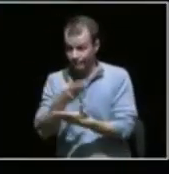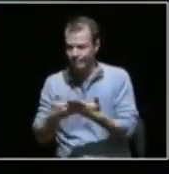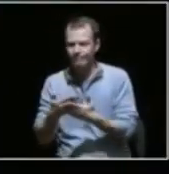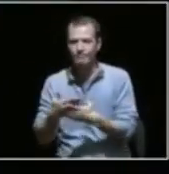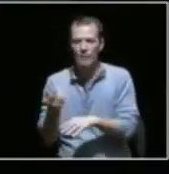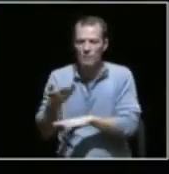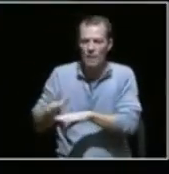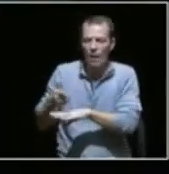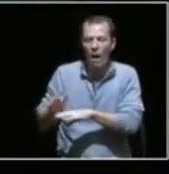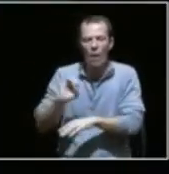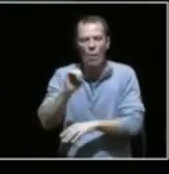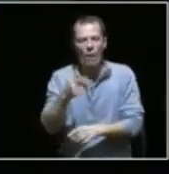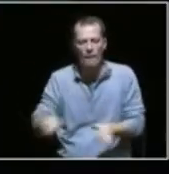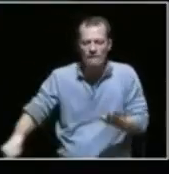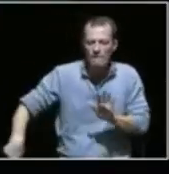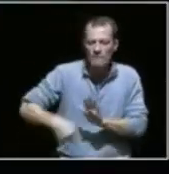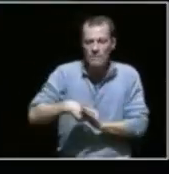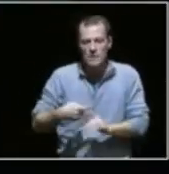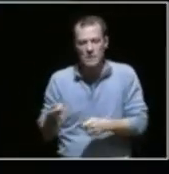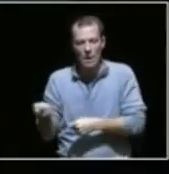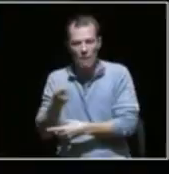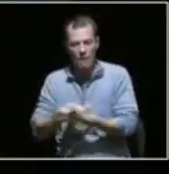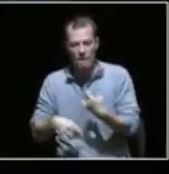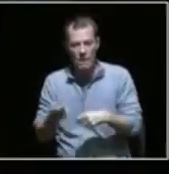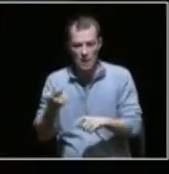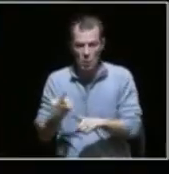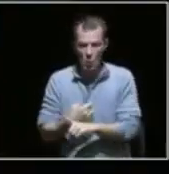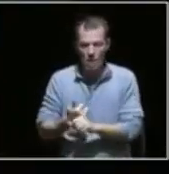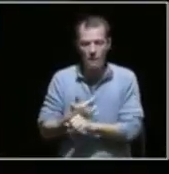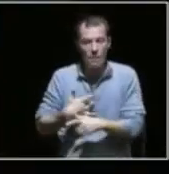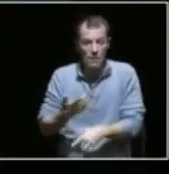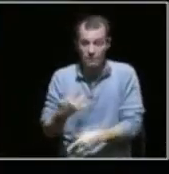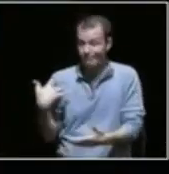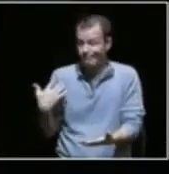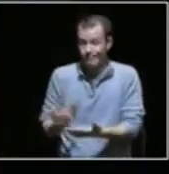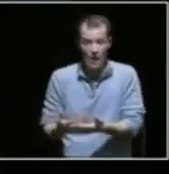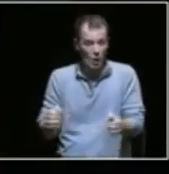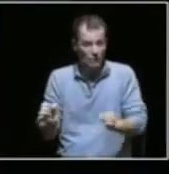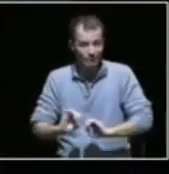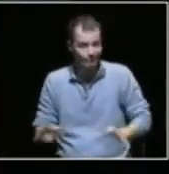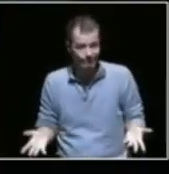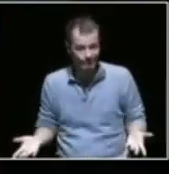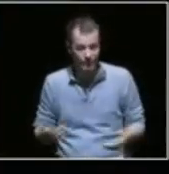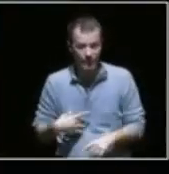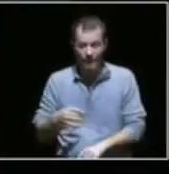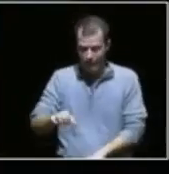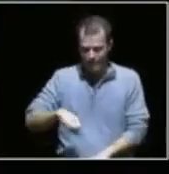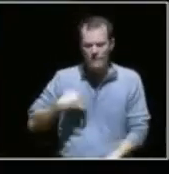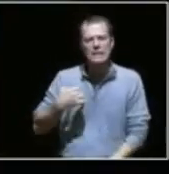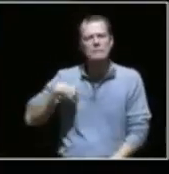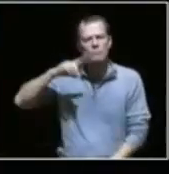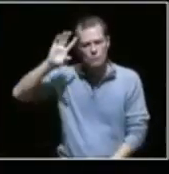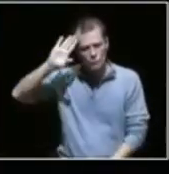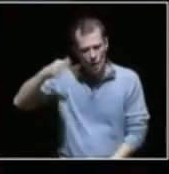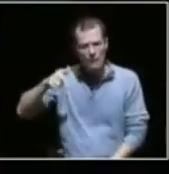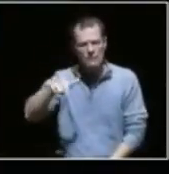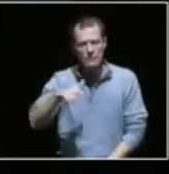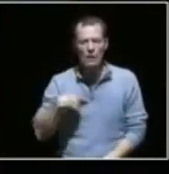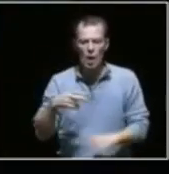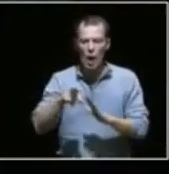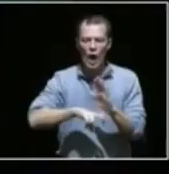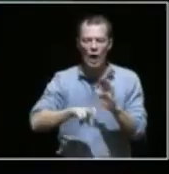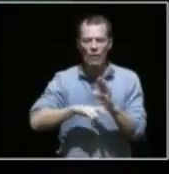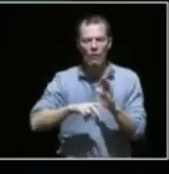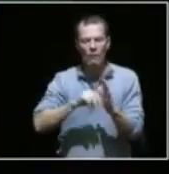alheios ou à pressão da especulação imobiliária, o que nem sempre tem acontecido. Embora os verdes reconheçam que o presente regulamento